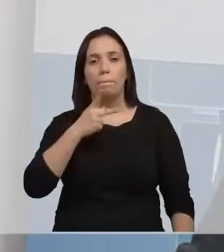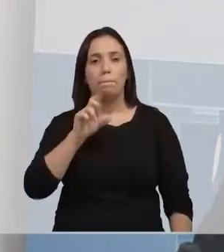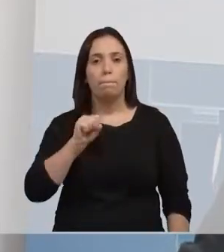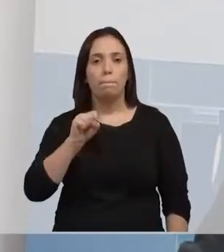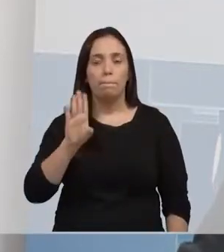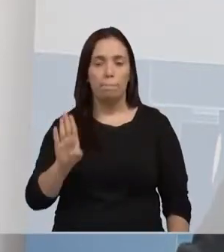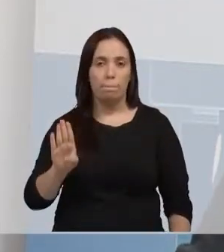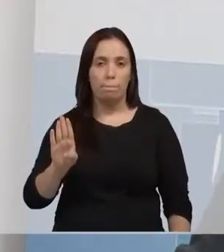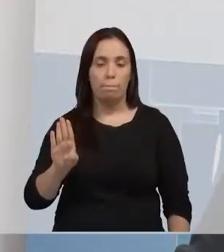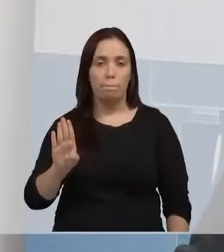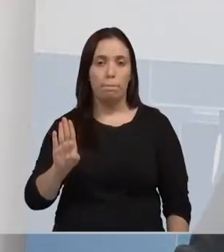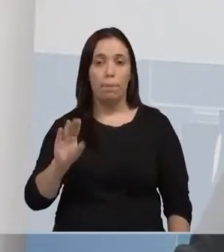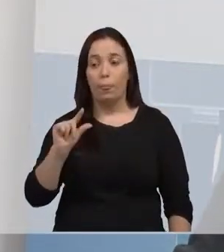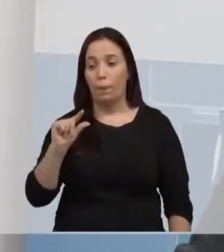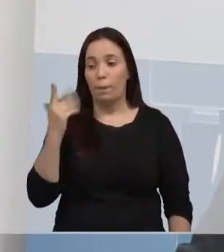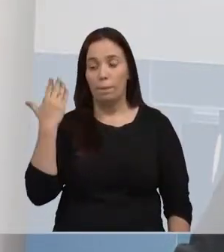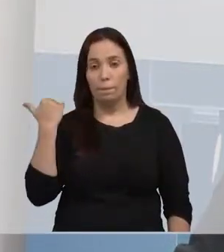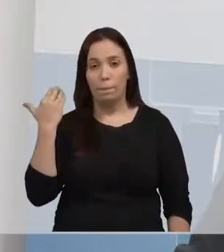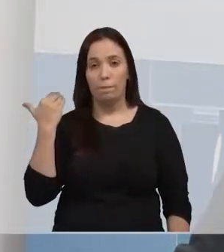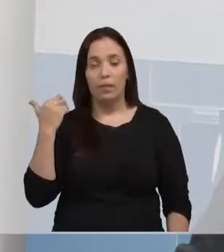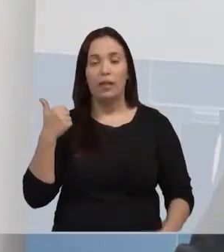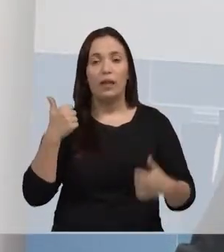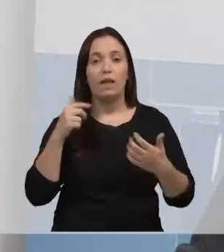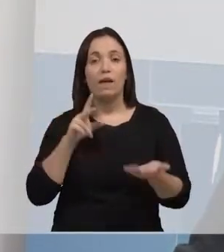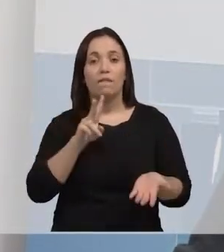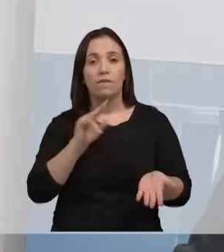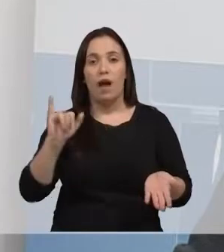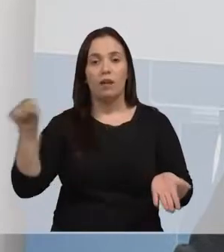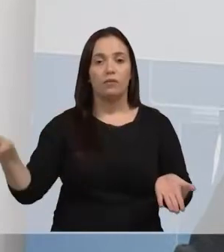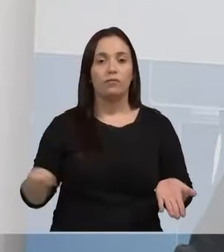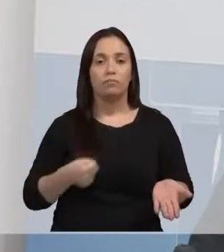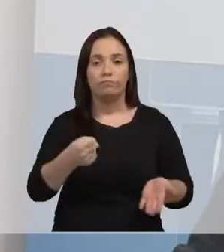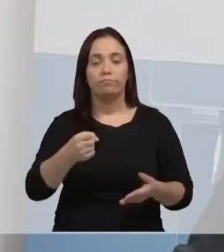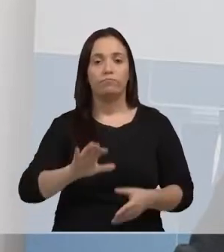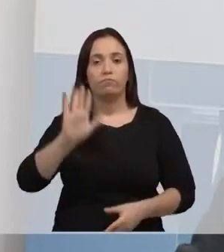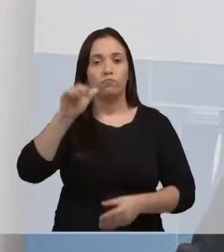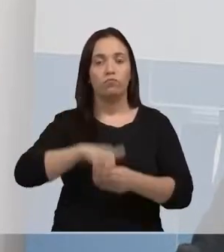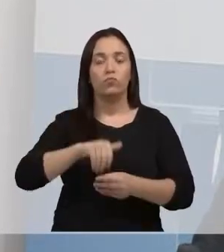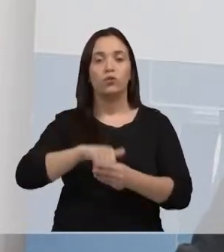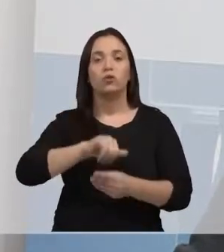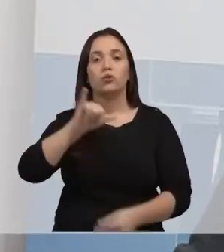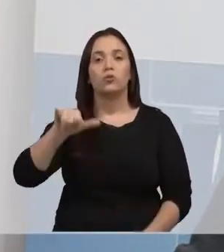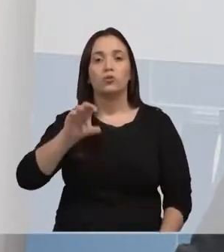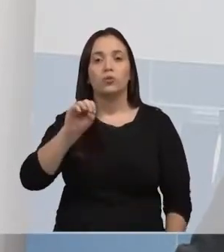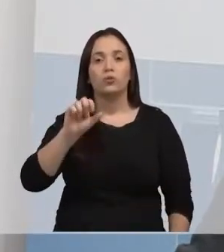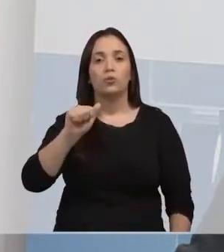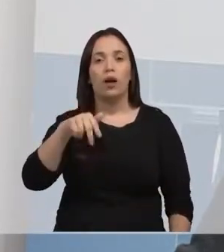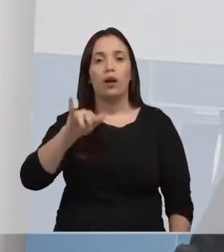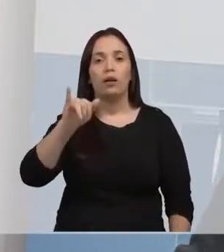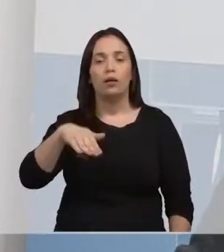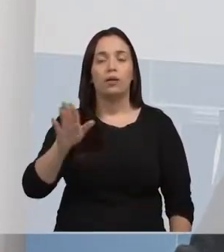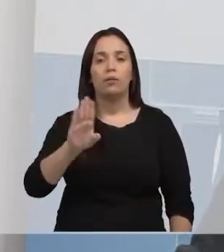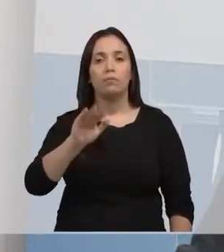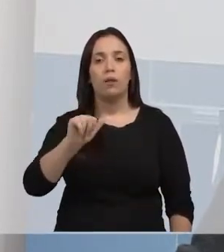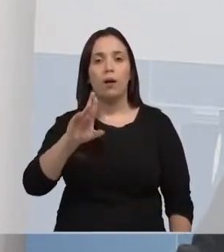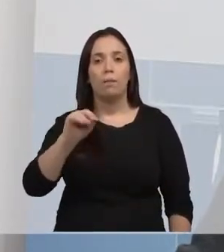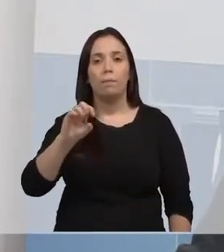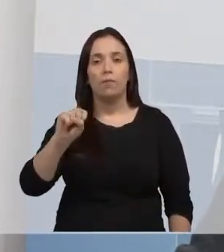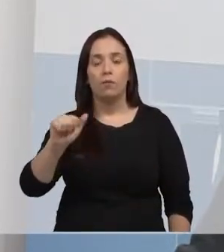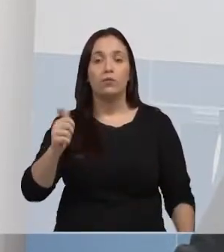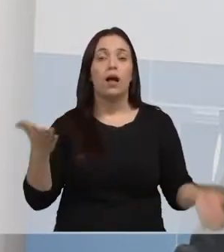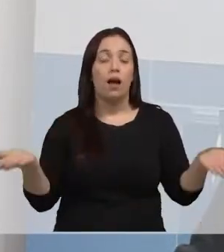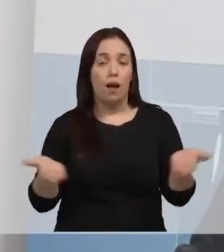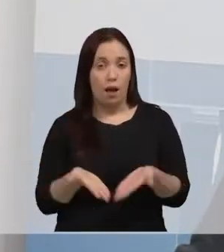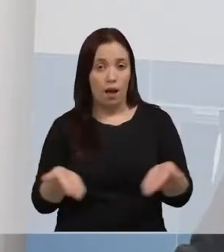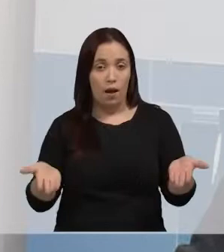O PSB, que há bem pouco tempo atrás trabalhava a candidatura do primo do Luiz aqui, Joaquim Barbosa, mas que